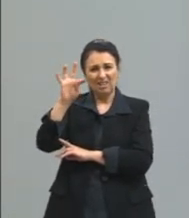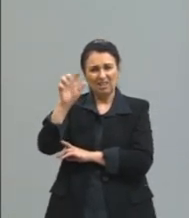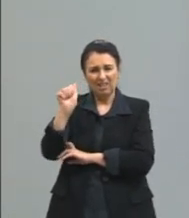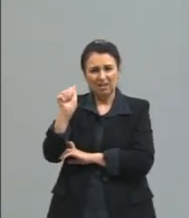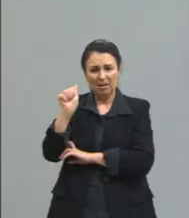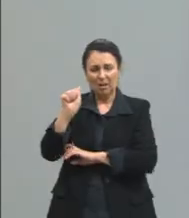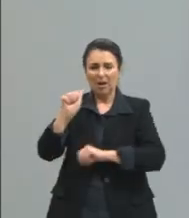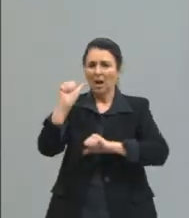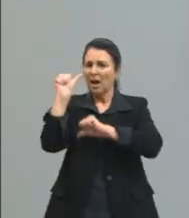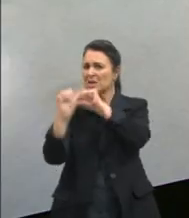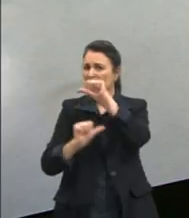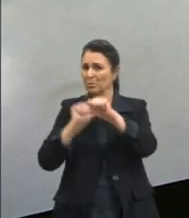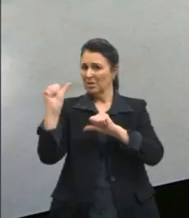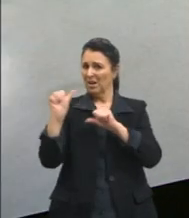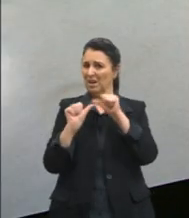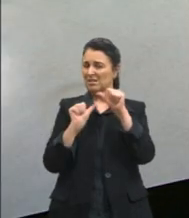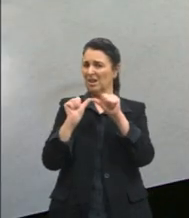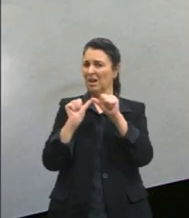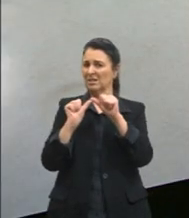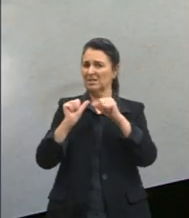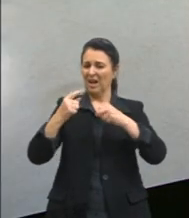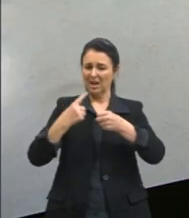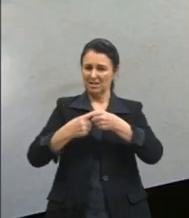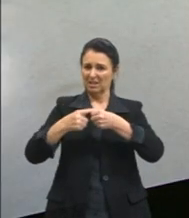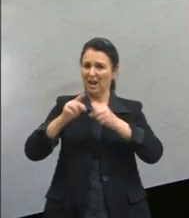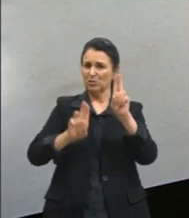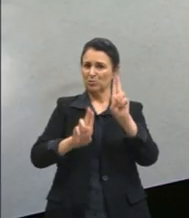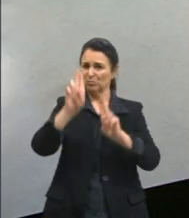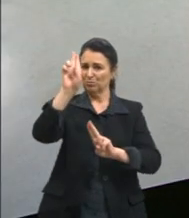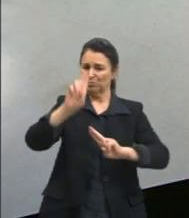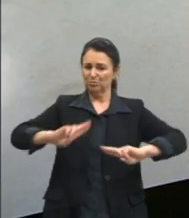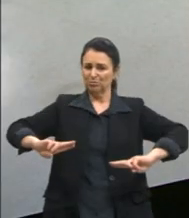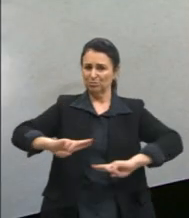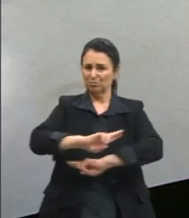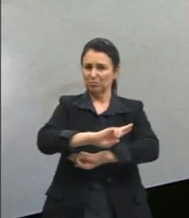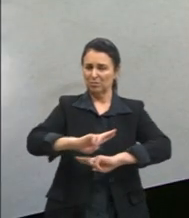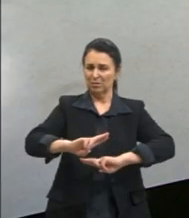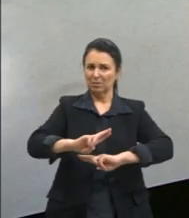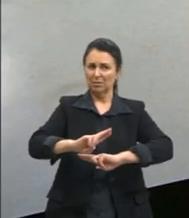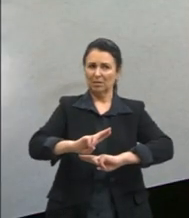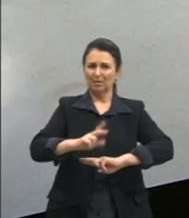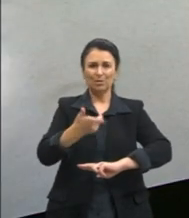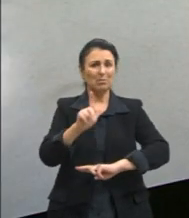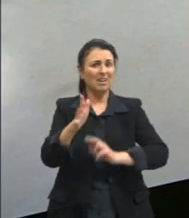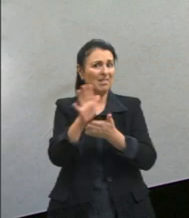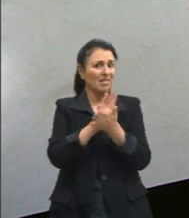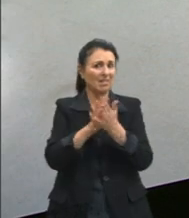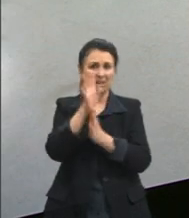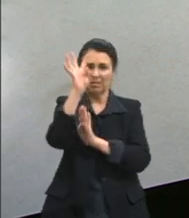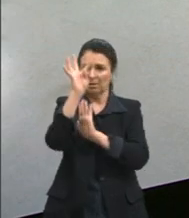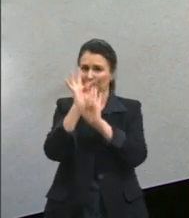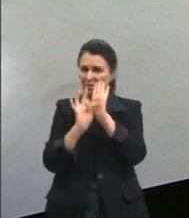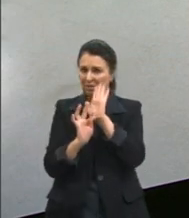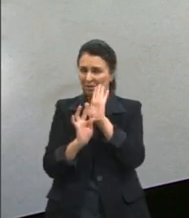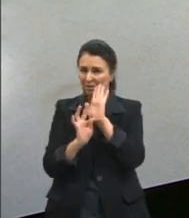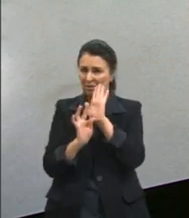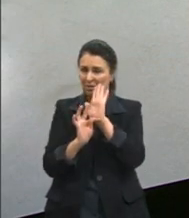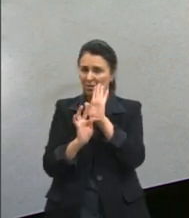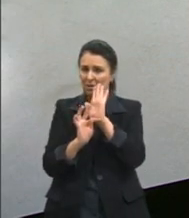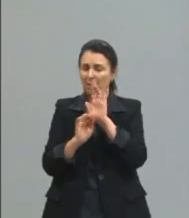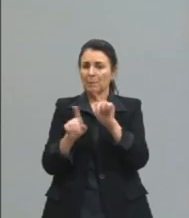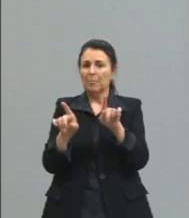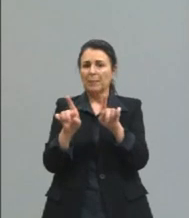As reformas urbanas? Não é a questão que está colocada no texto, né? Então a gente sempre tem que prestar atenção no que está dito no texto.